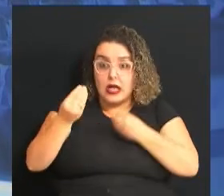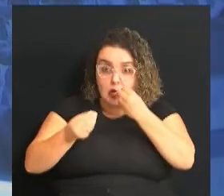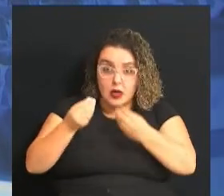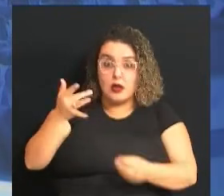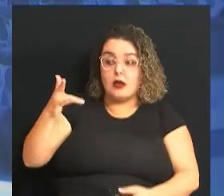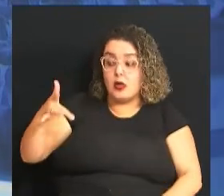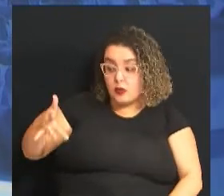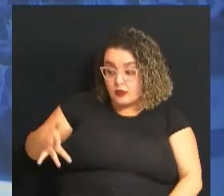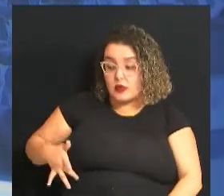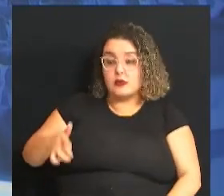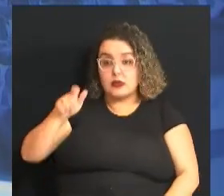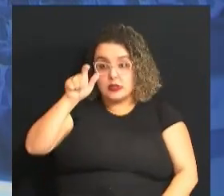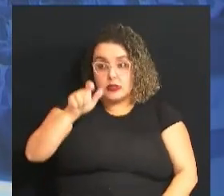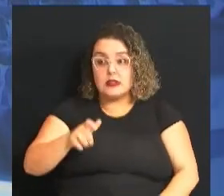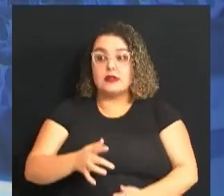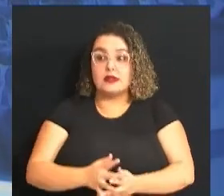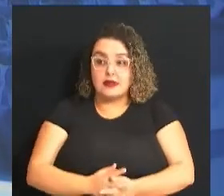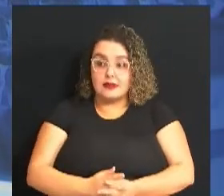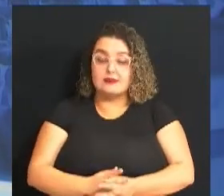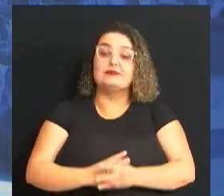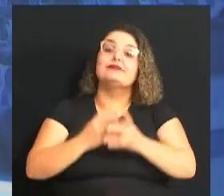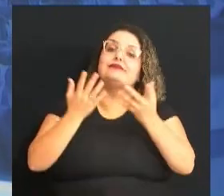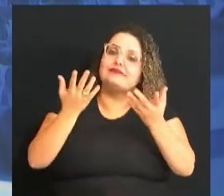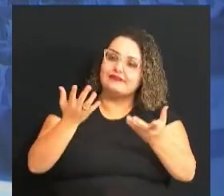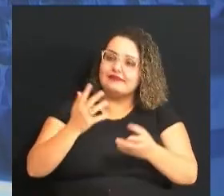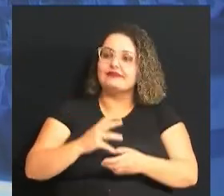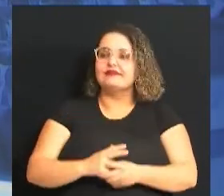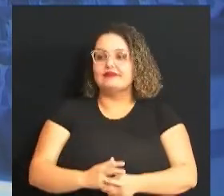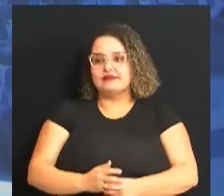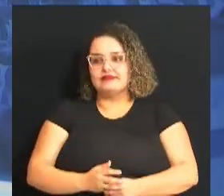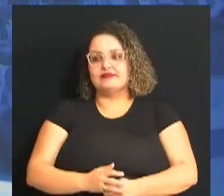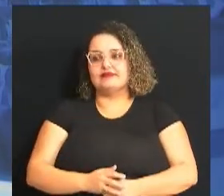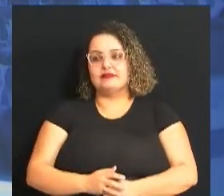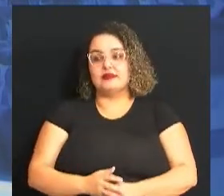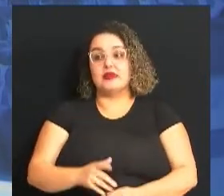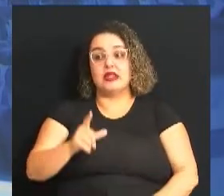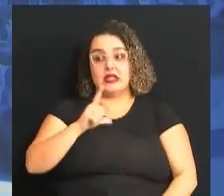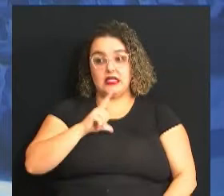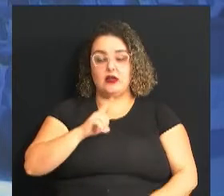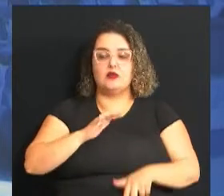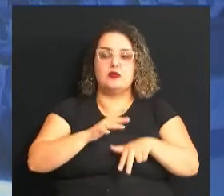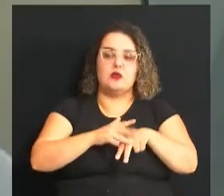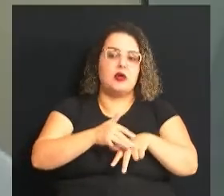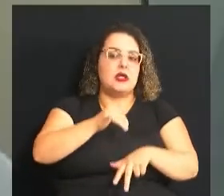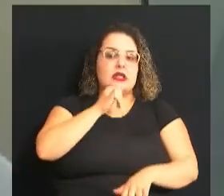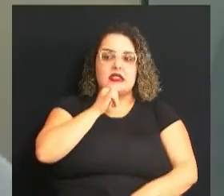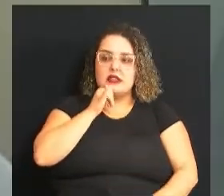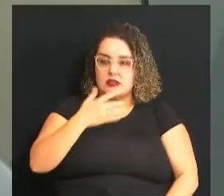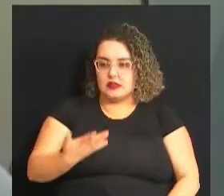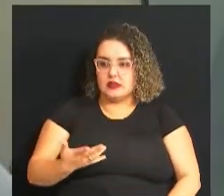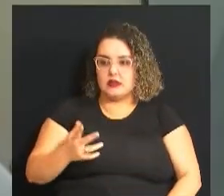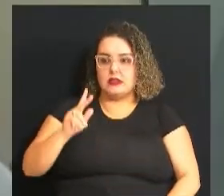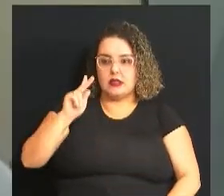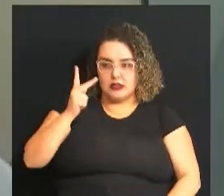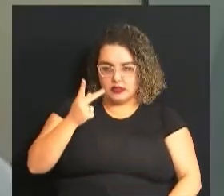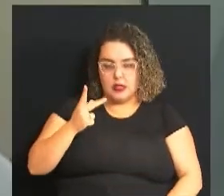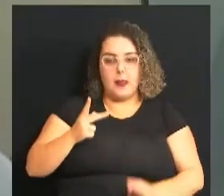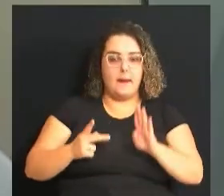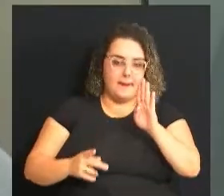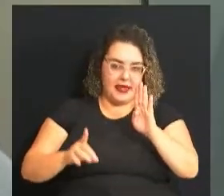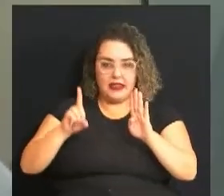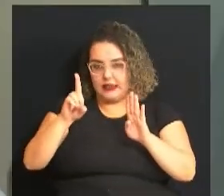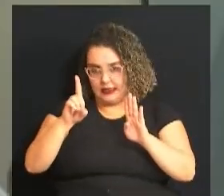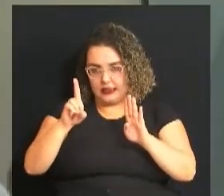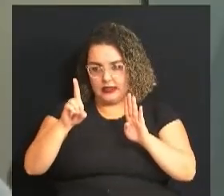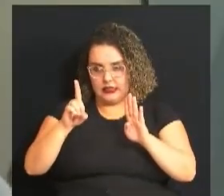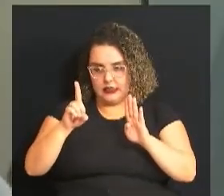dessa pessoa? Pois é. Então, nós temos pacientes, por exemplo, que têm hepatite B e D,